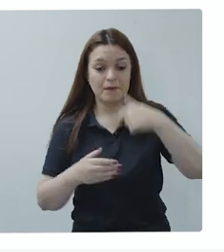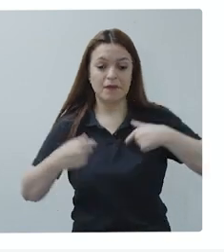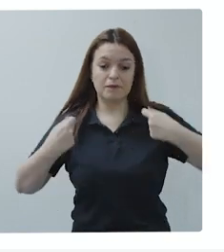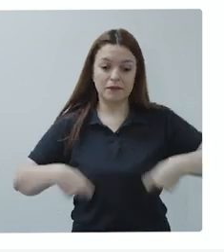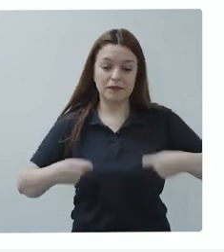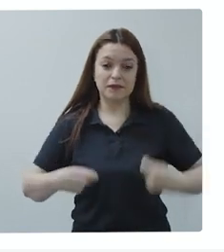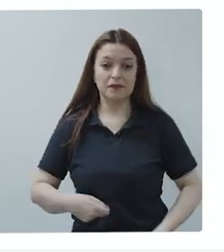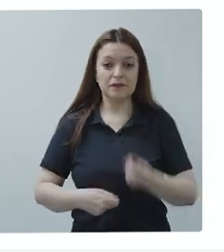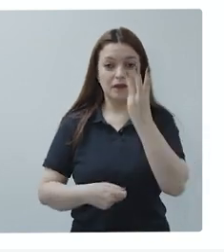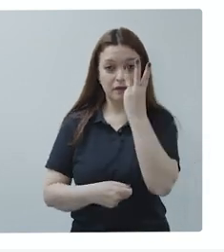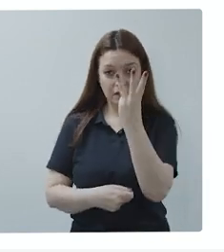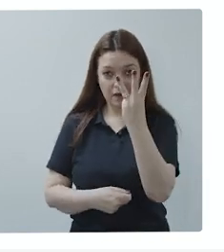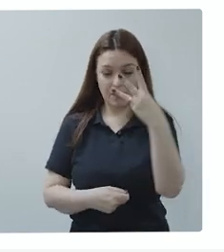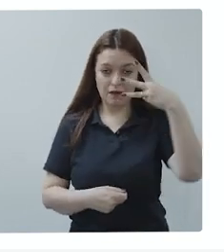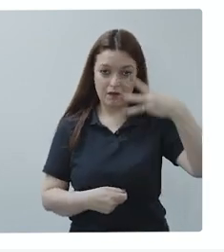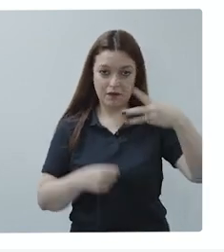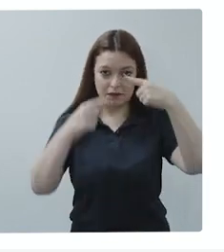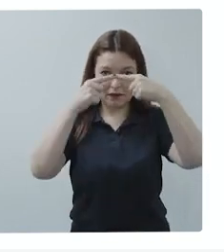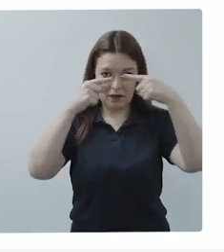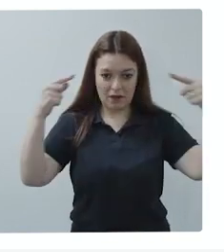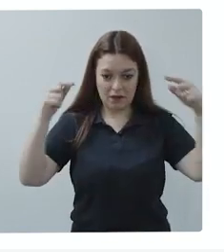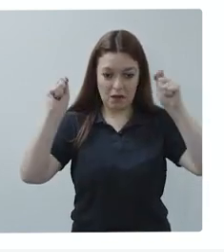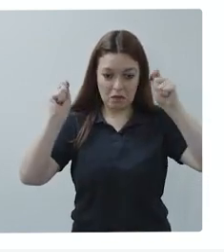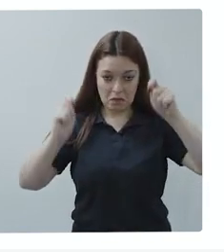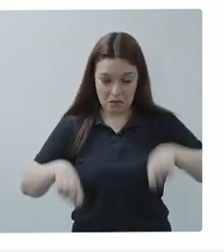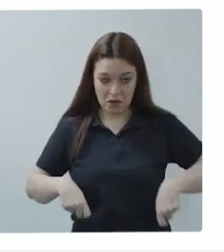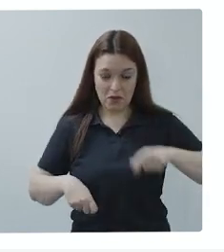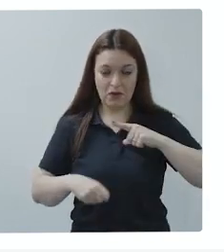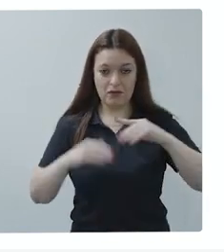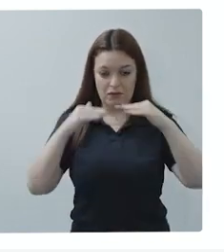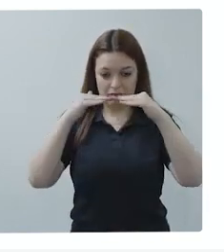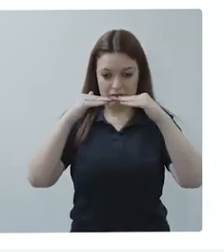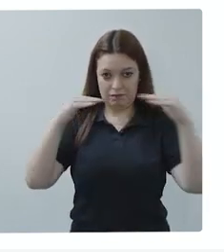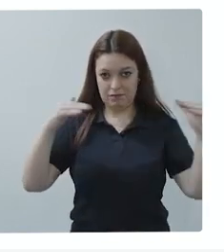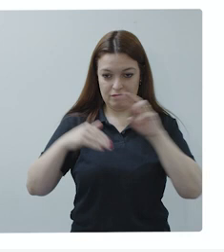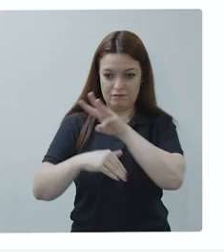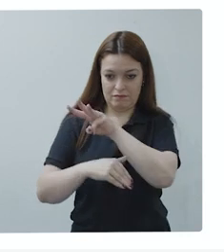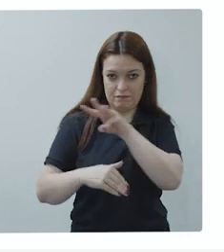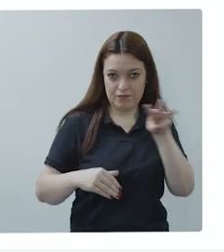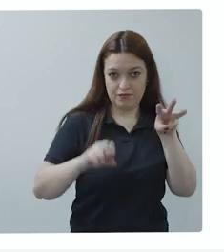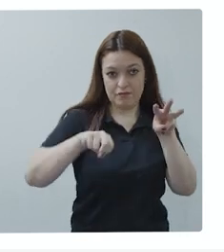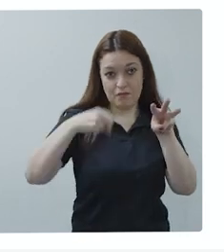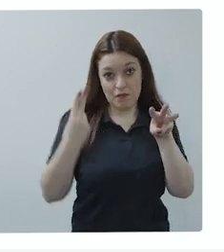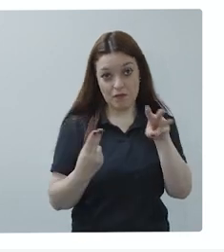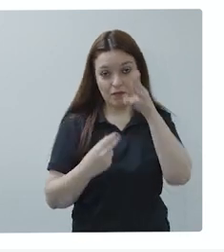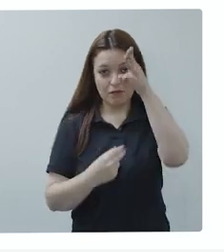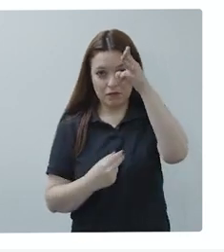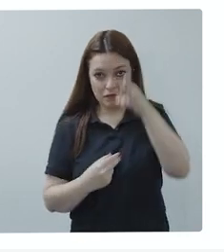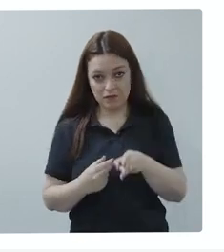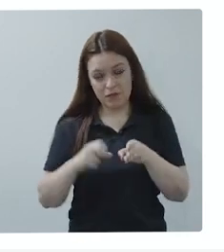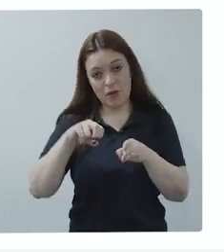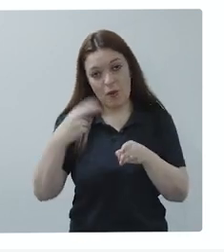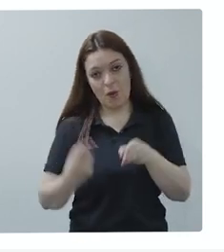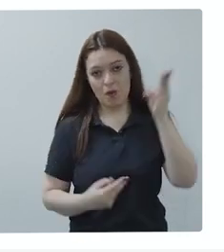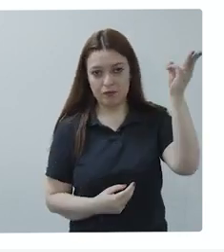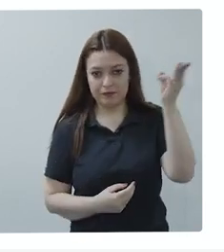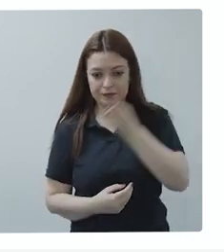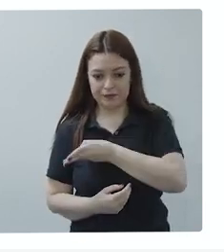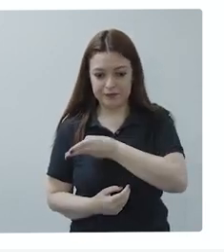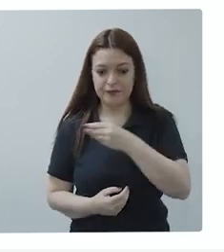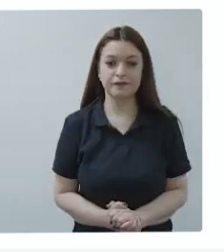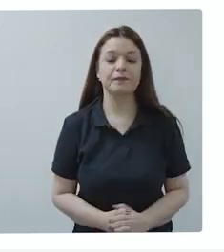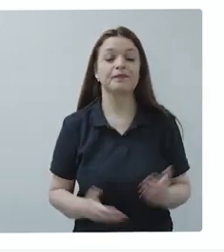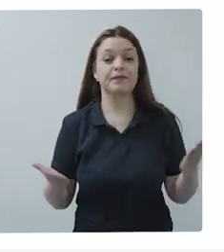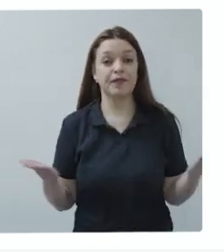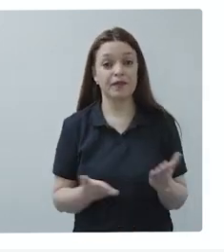três símbolos iguais, seja ela na horizontal, vertical ou diagonal. Então